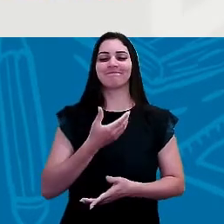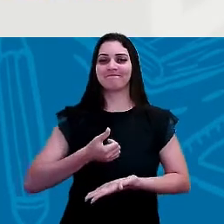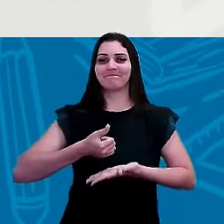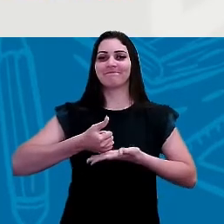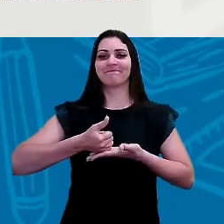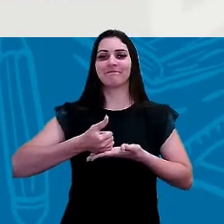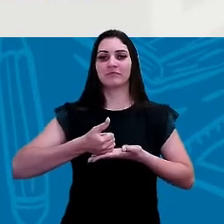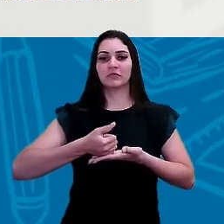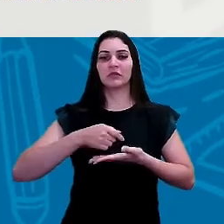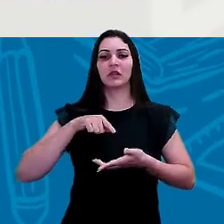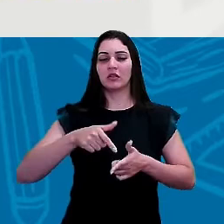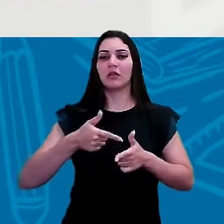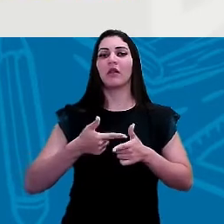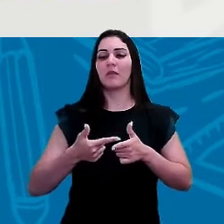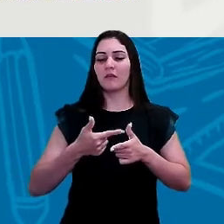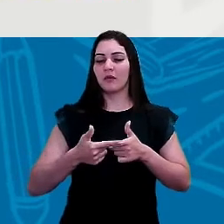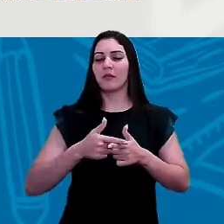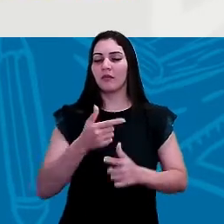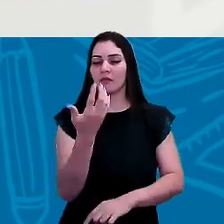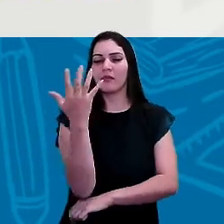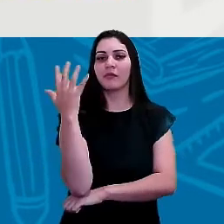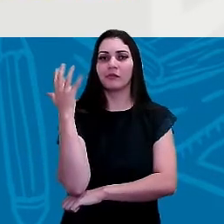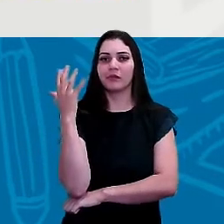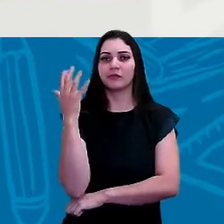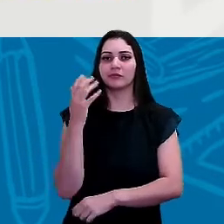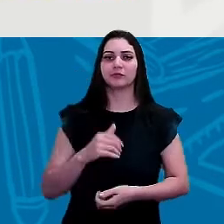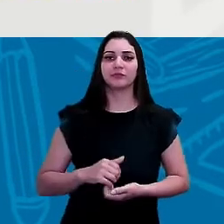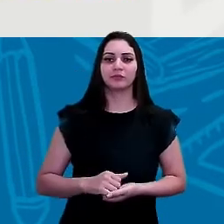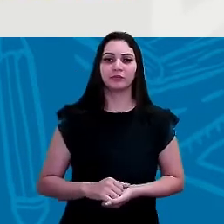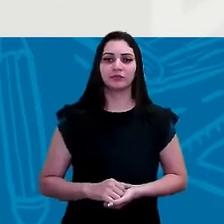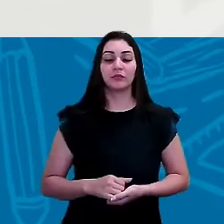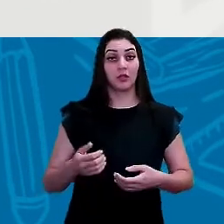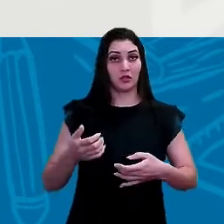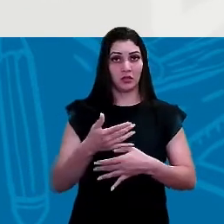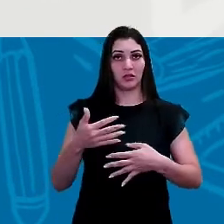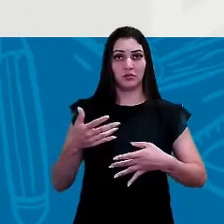causas dos problemas ambientais urbanos.